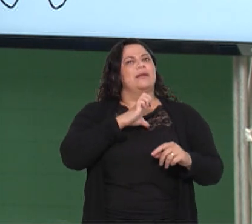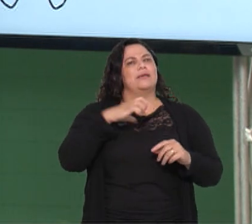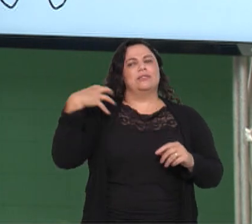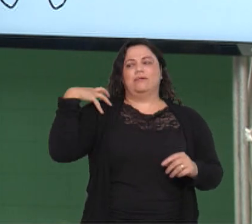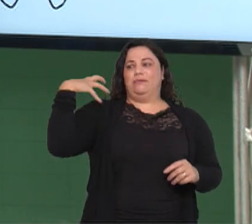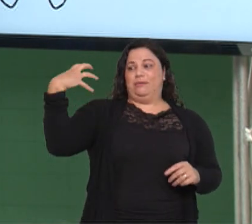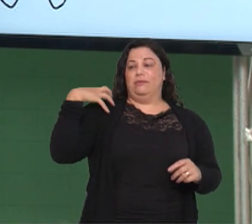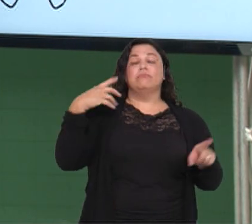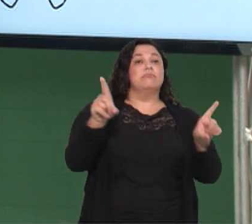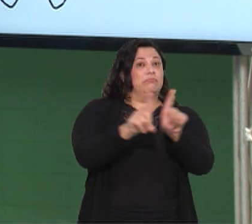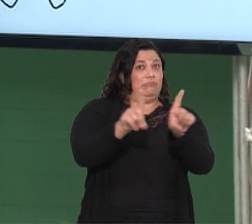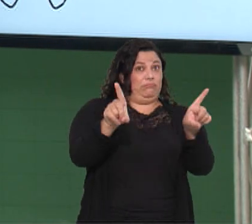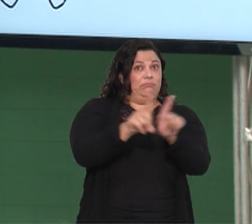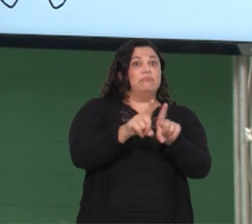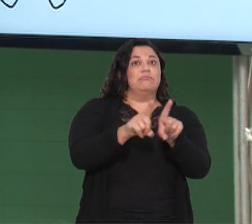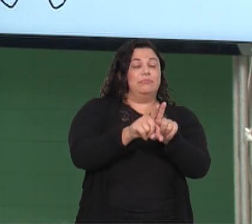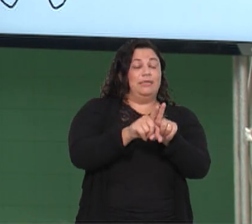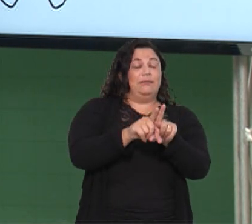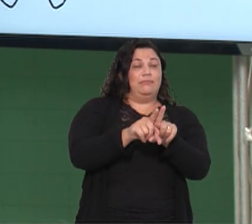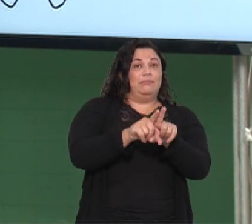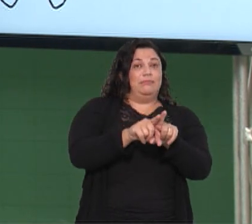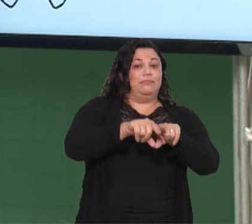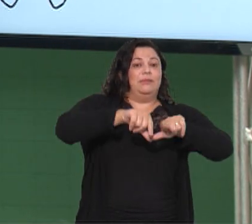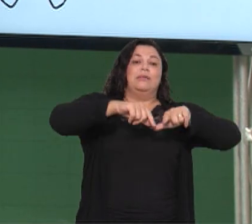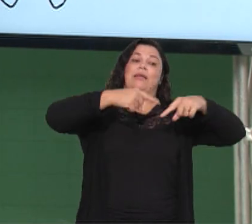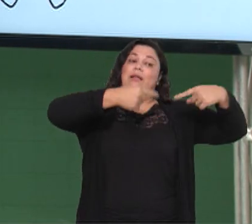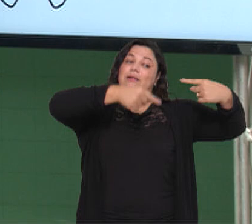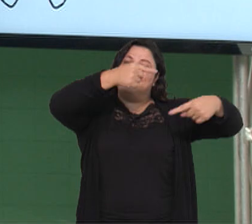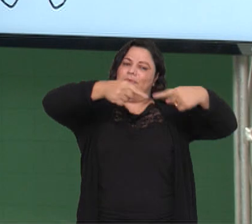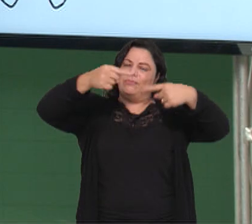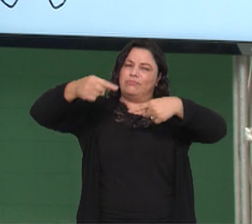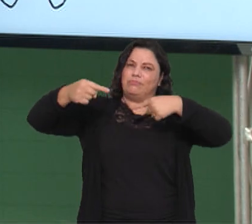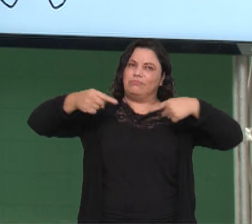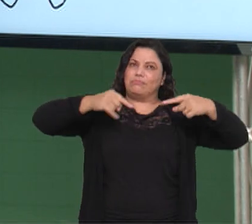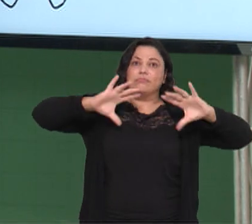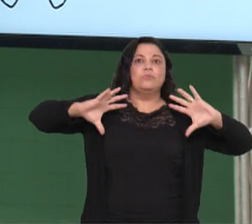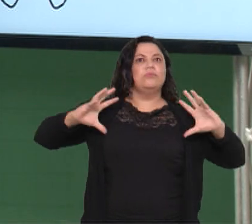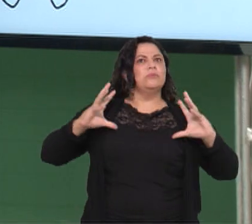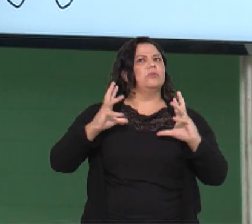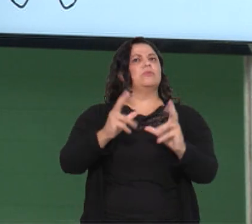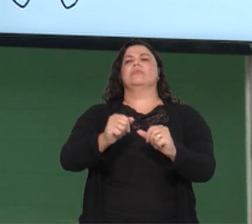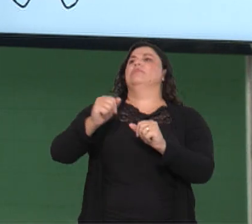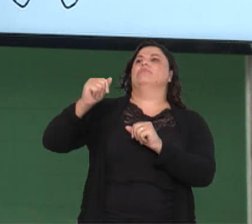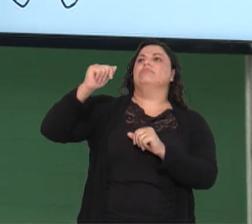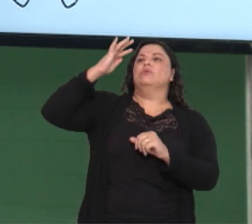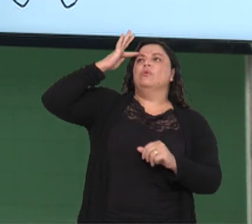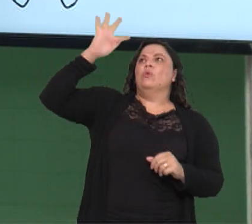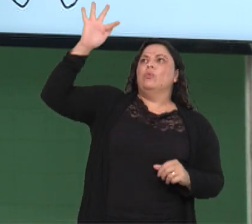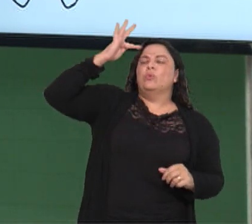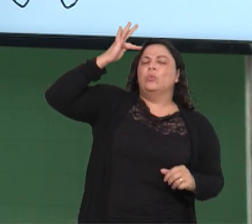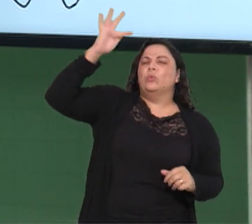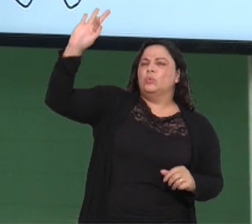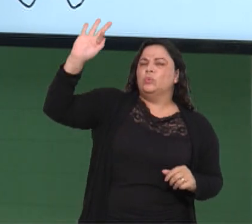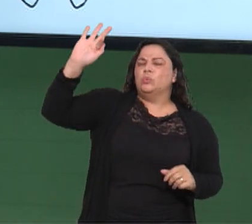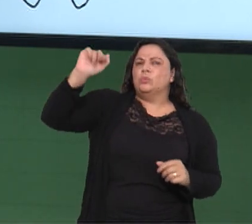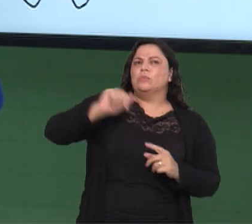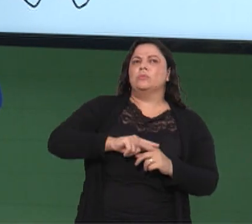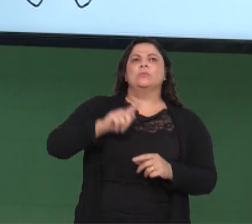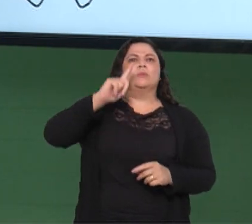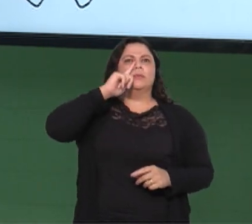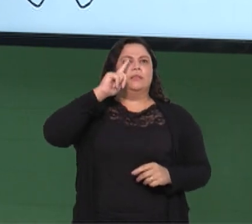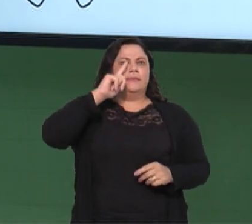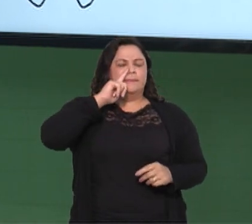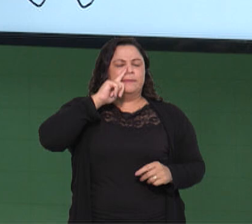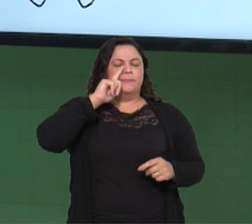a política. E para todo filósofo da antiguidade grega, principalmente em Platão e Aristóteles, você vai ter